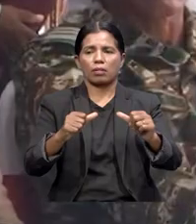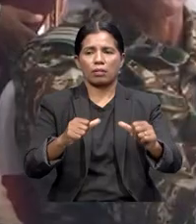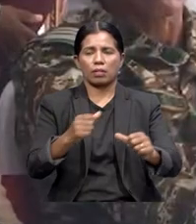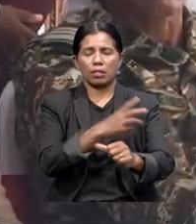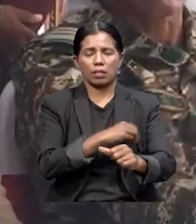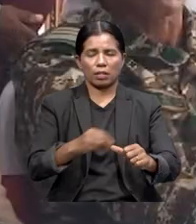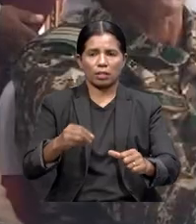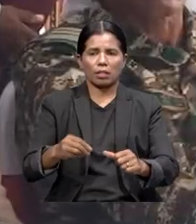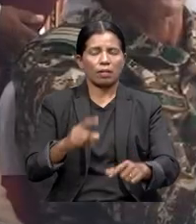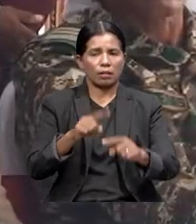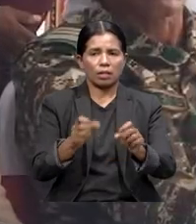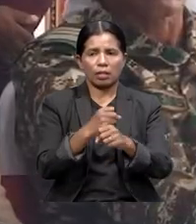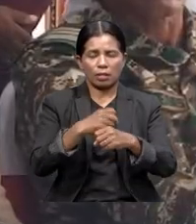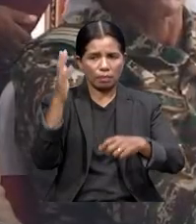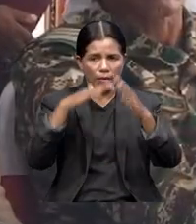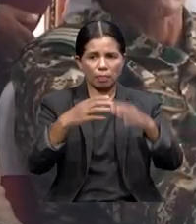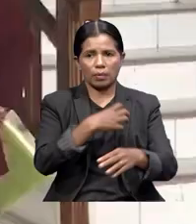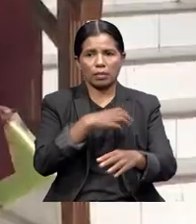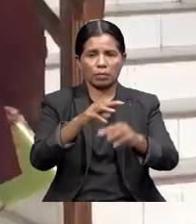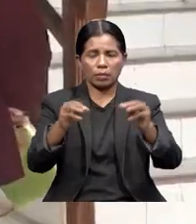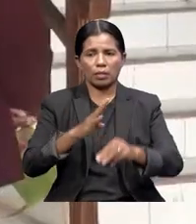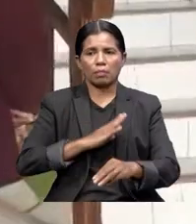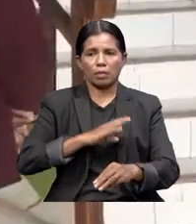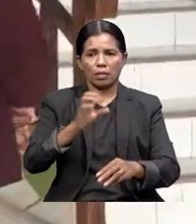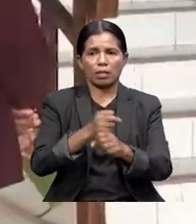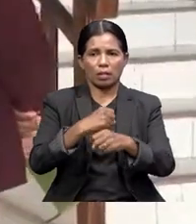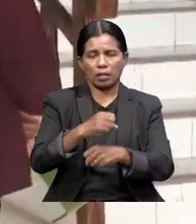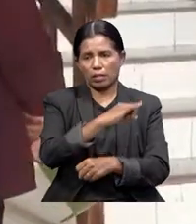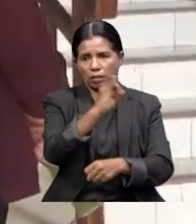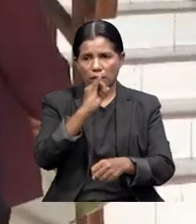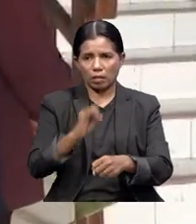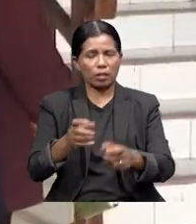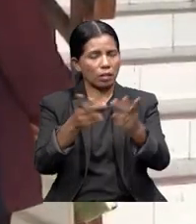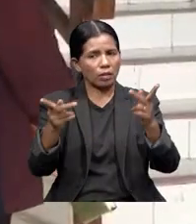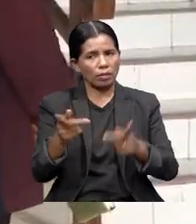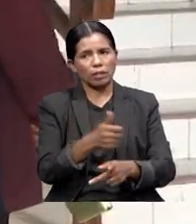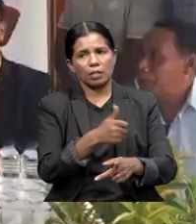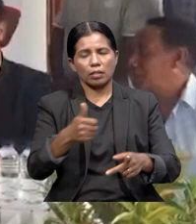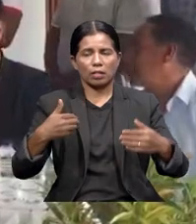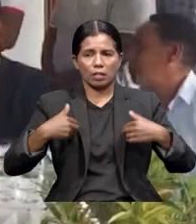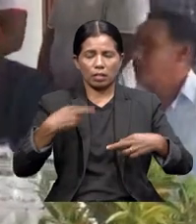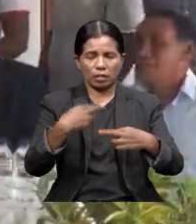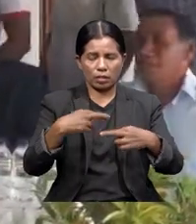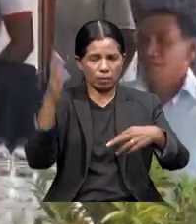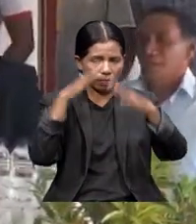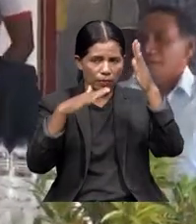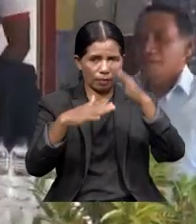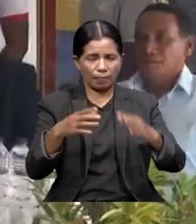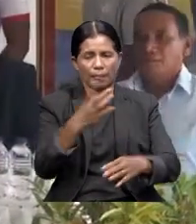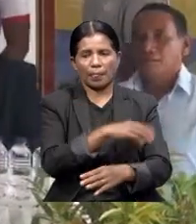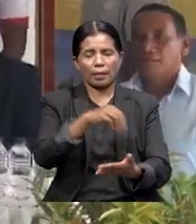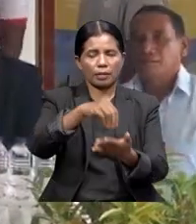maturidade. Antes, né, PNTL município Bocau hala ona identificação ba fatin siranebe iha risco ba conflito, ode